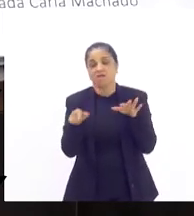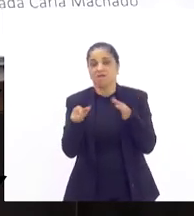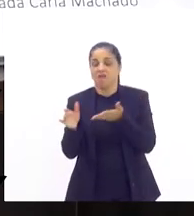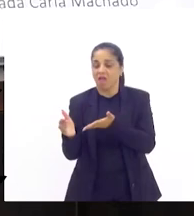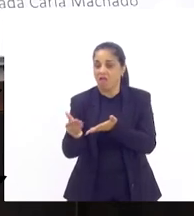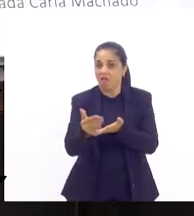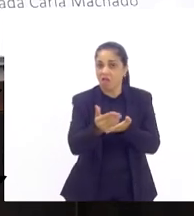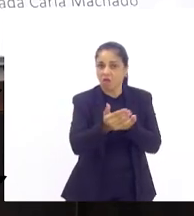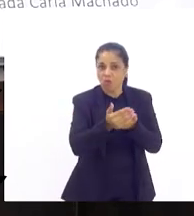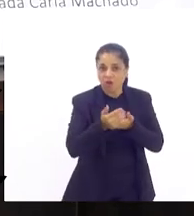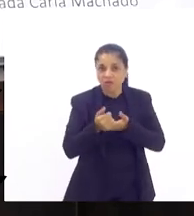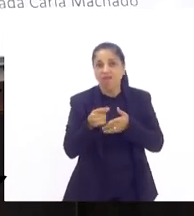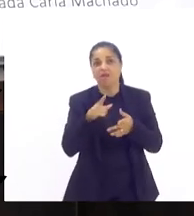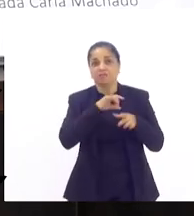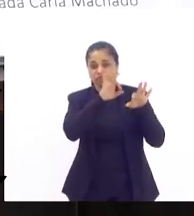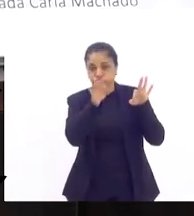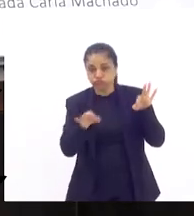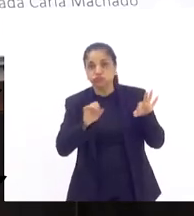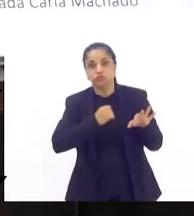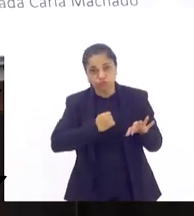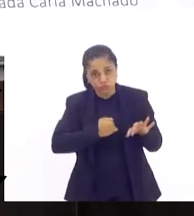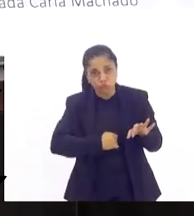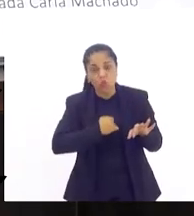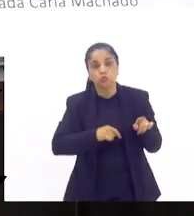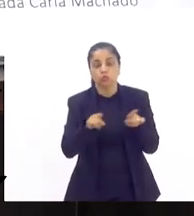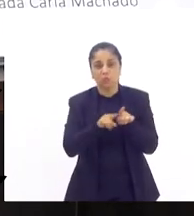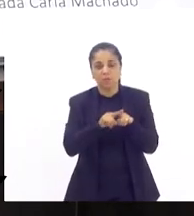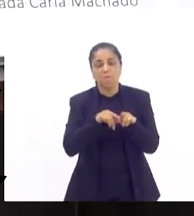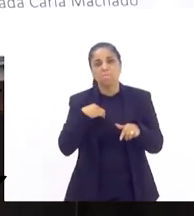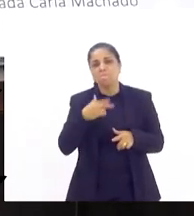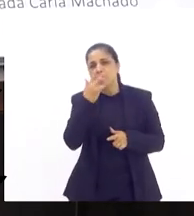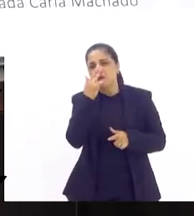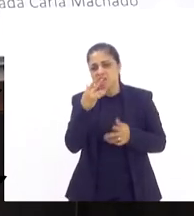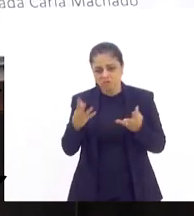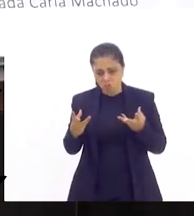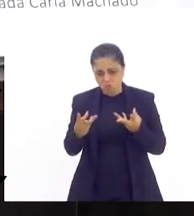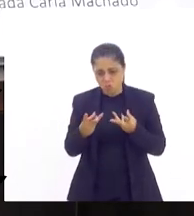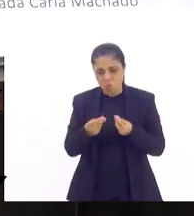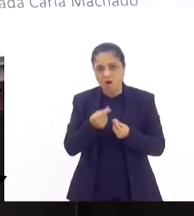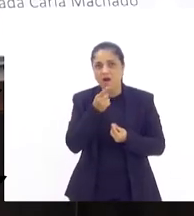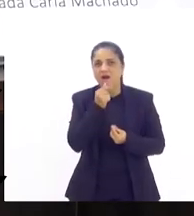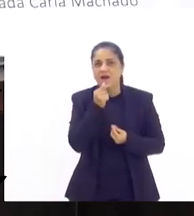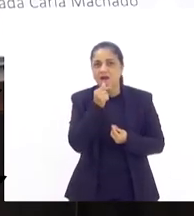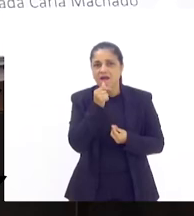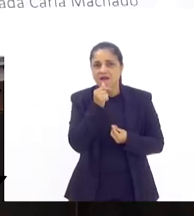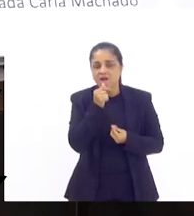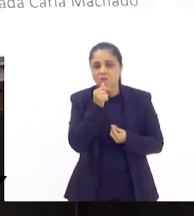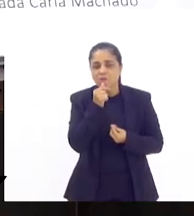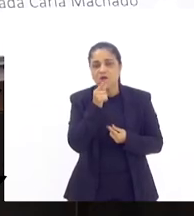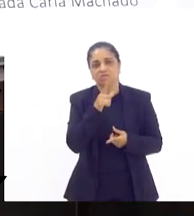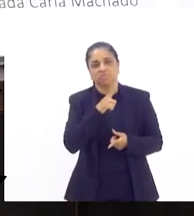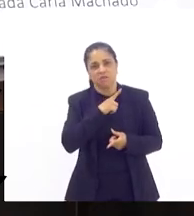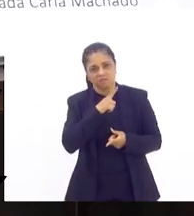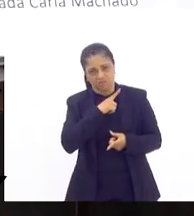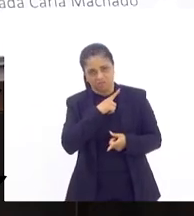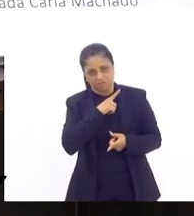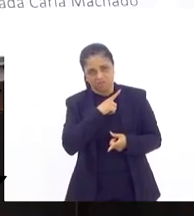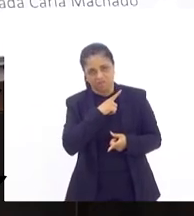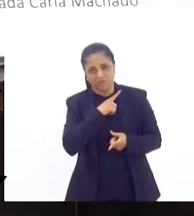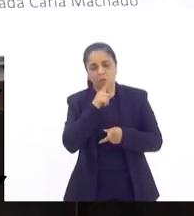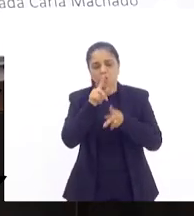esgoto. Porque para que a gente tenha qualidade na água, para que a gente tenha uma população